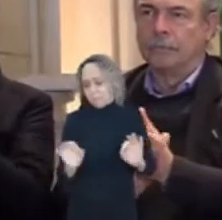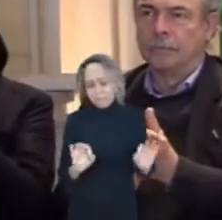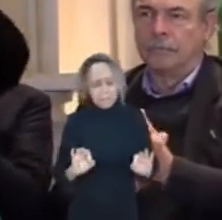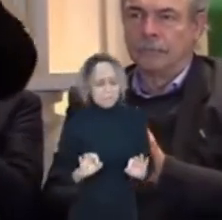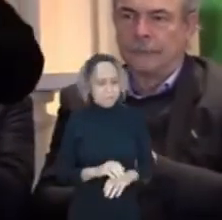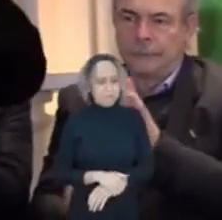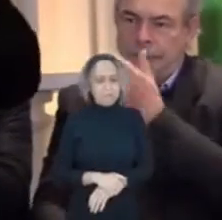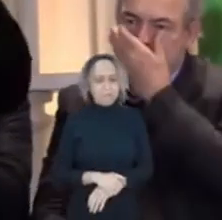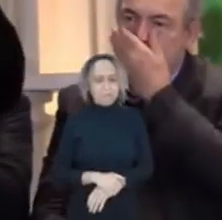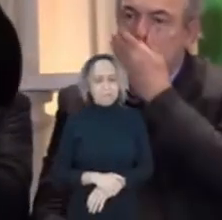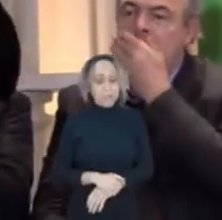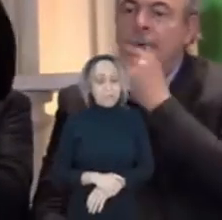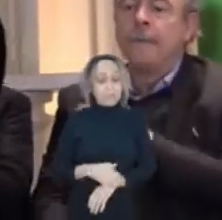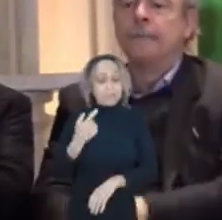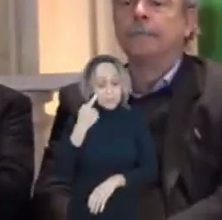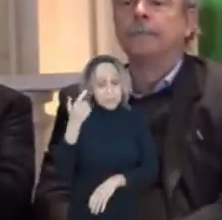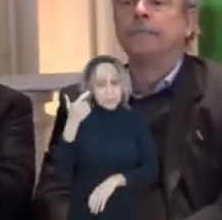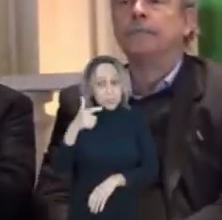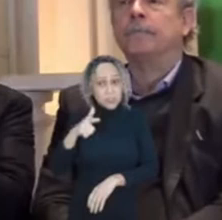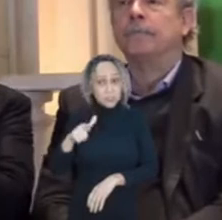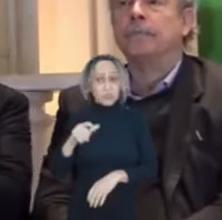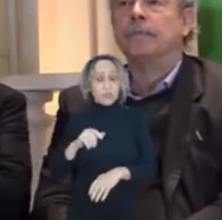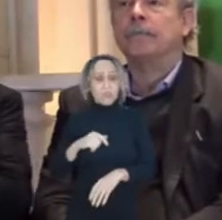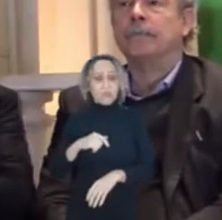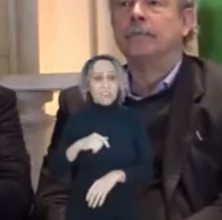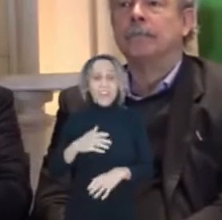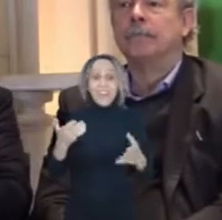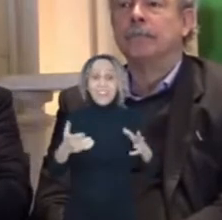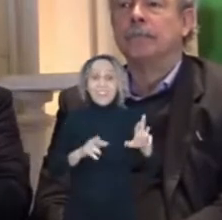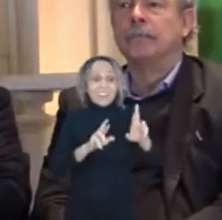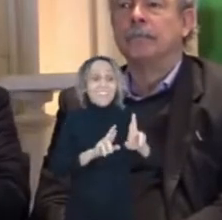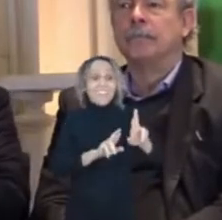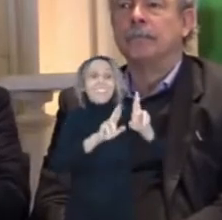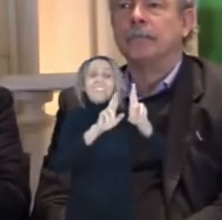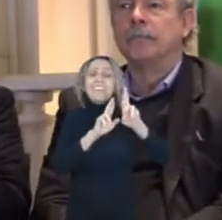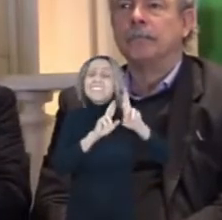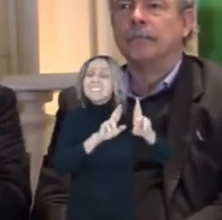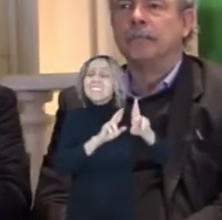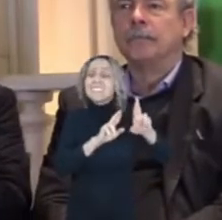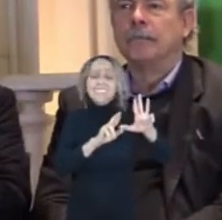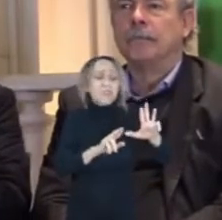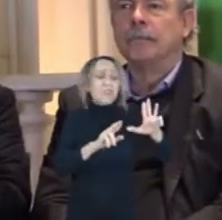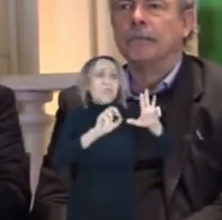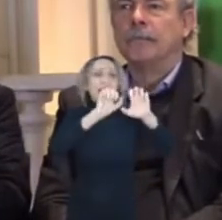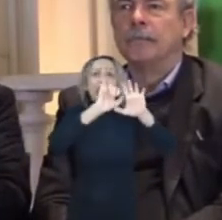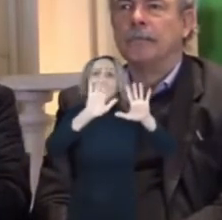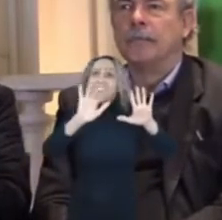Vejo novamente uma luz, uma centelha se acendendo no fim do túnel. E